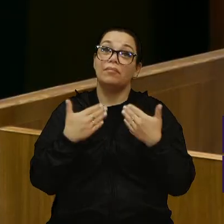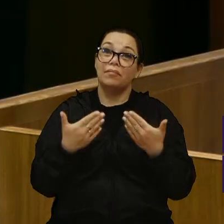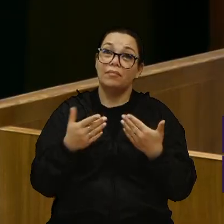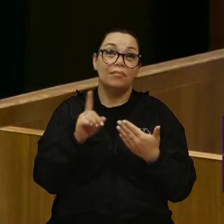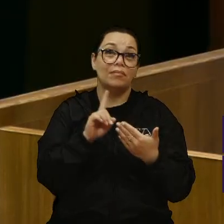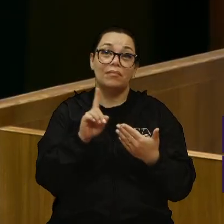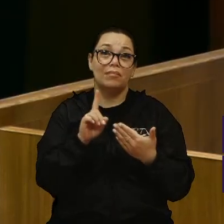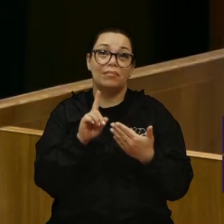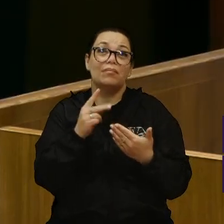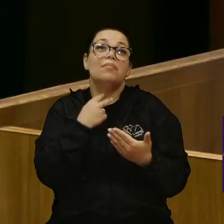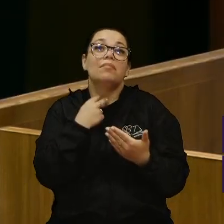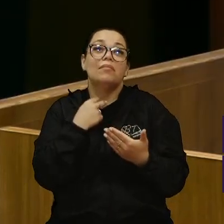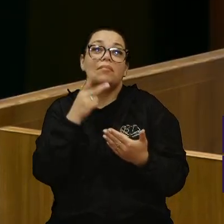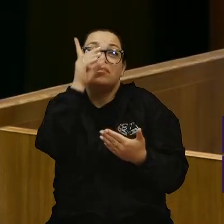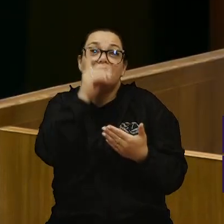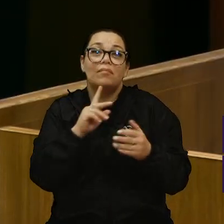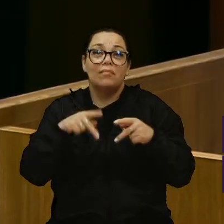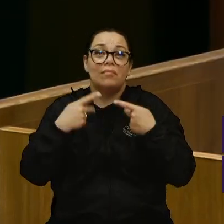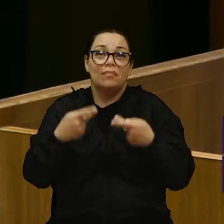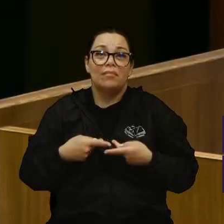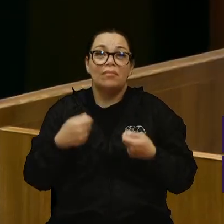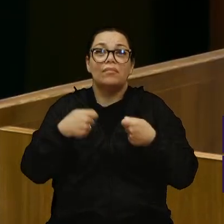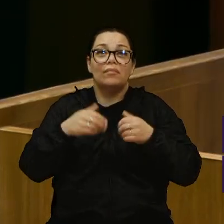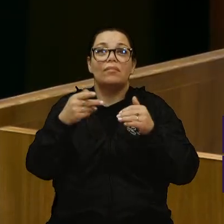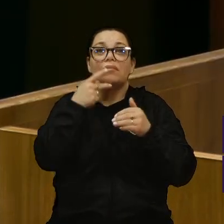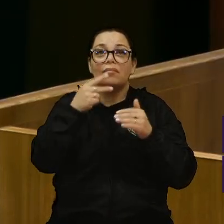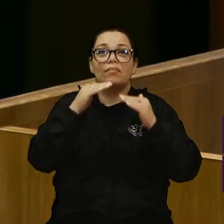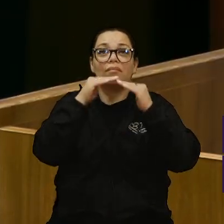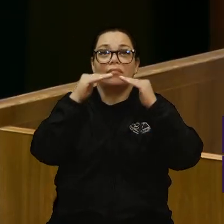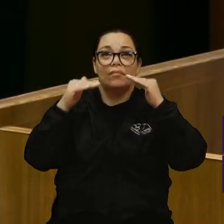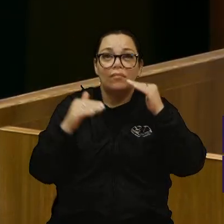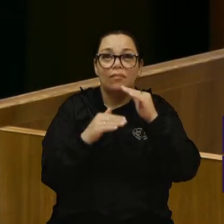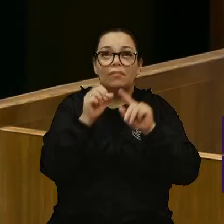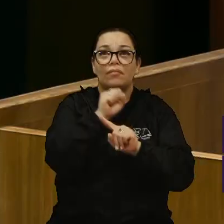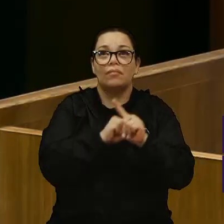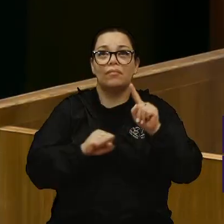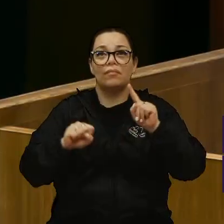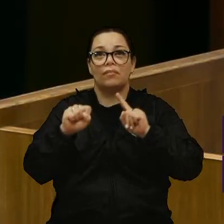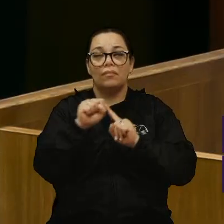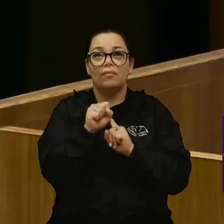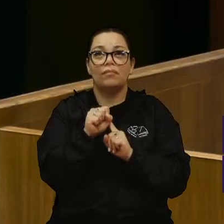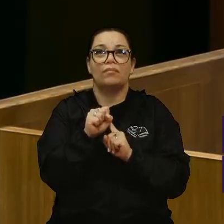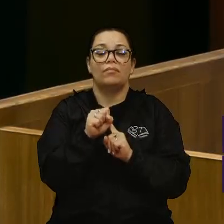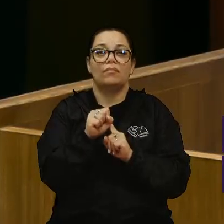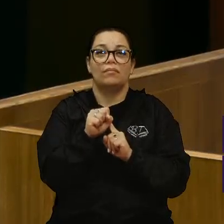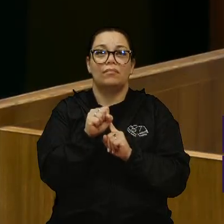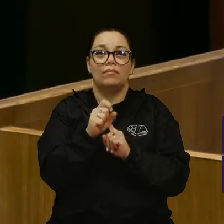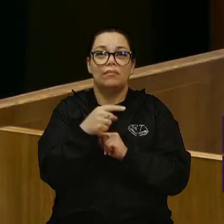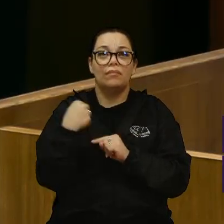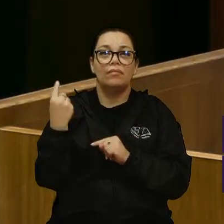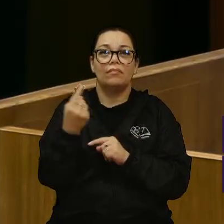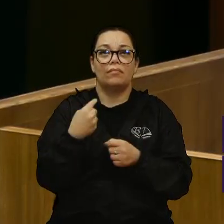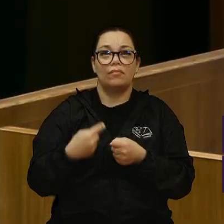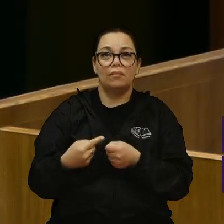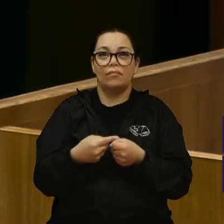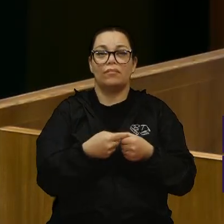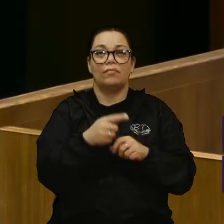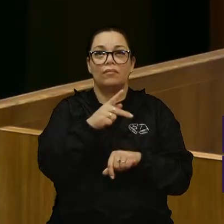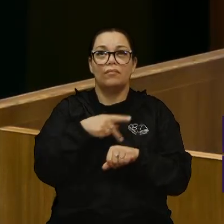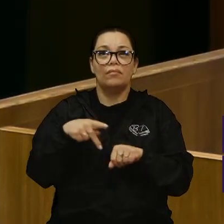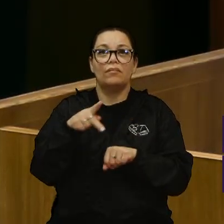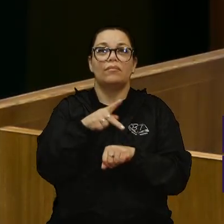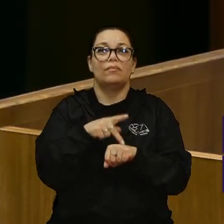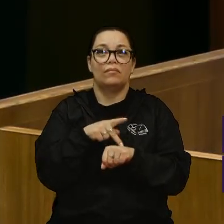como falar de direitos humanos sem falar da desigualdade social que atravessa a nossa cidade, o nosso